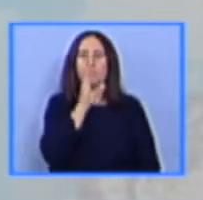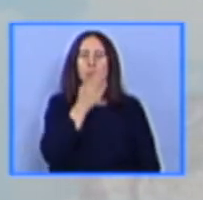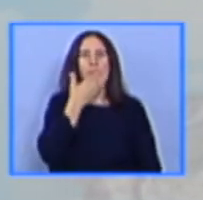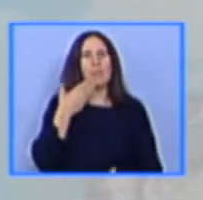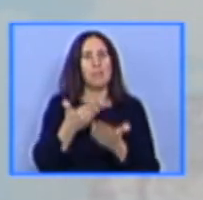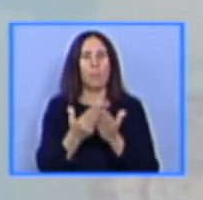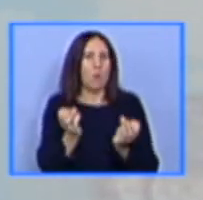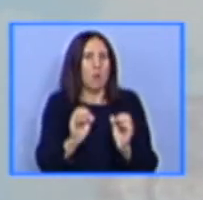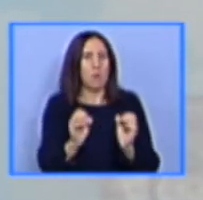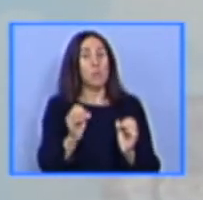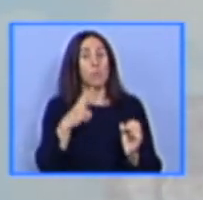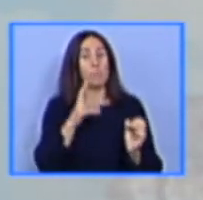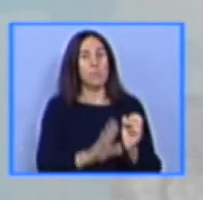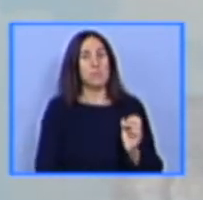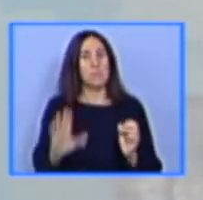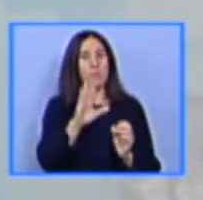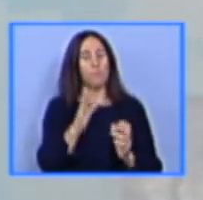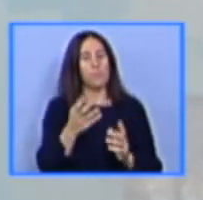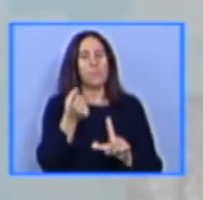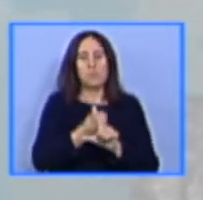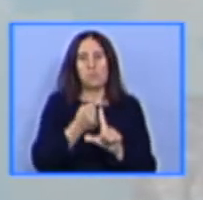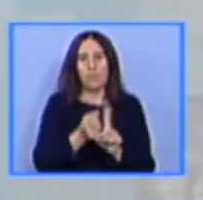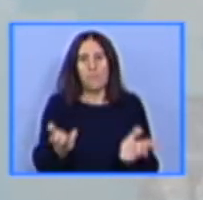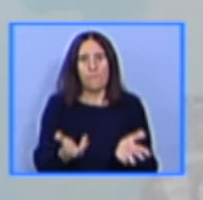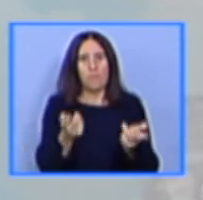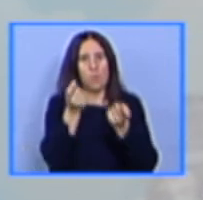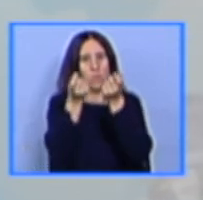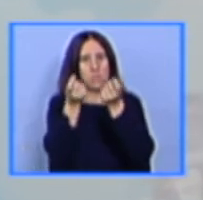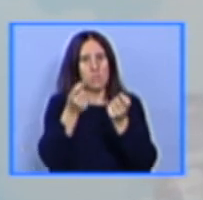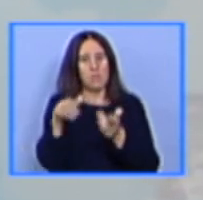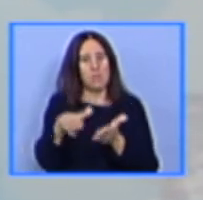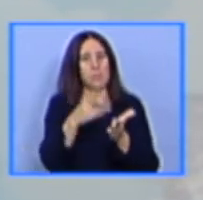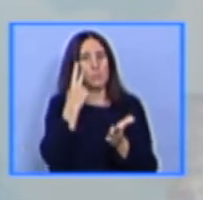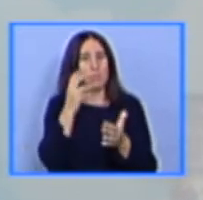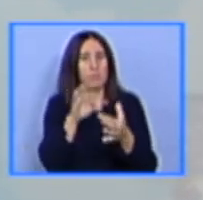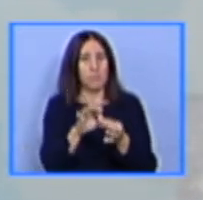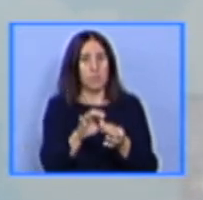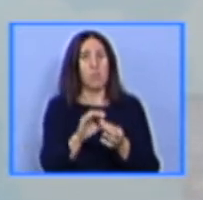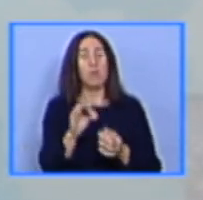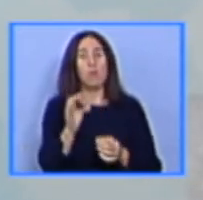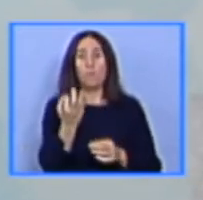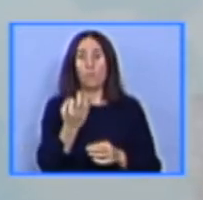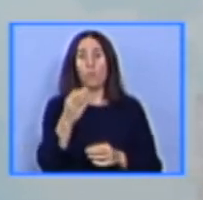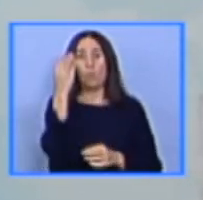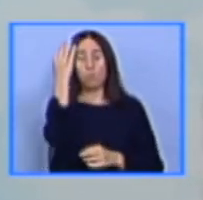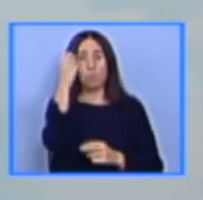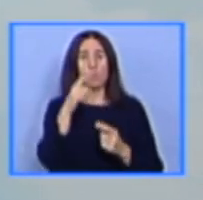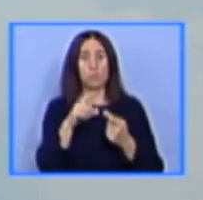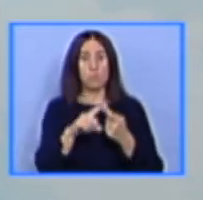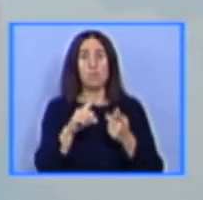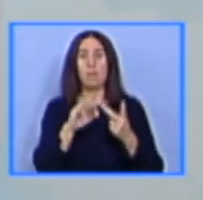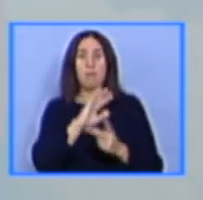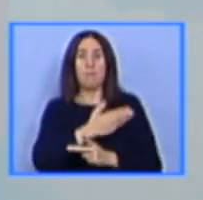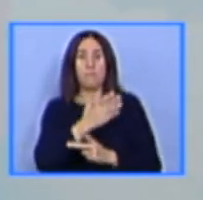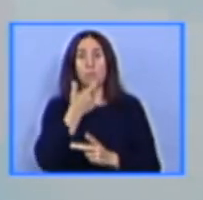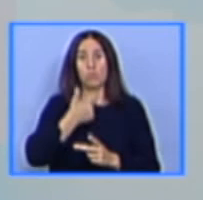portanto, o país inteiro foi desafiado a organizar Caminhadas pela Vida. Houve esta resposta do Porto e de Aveiro,